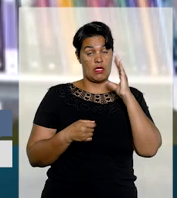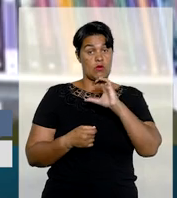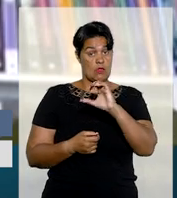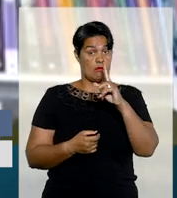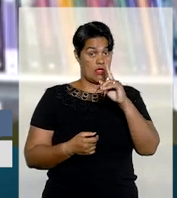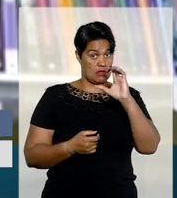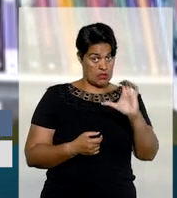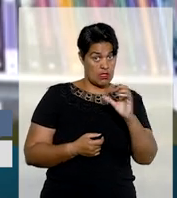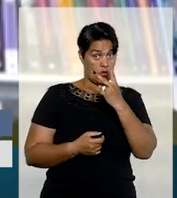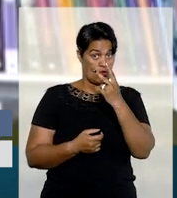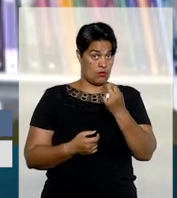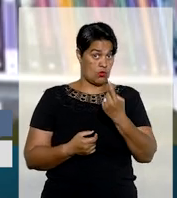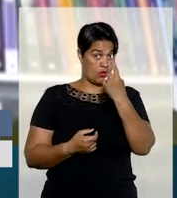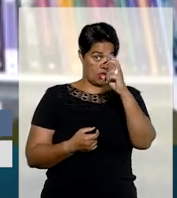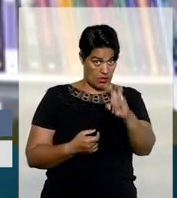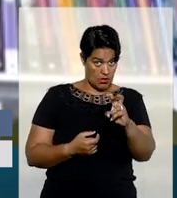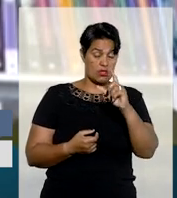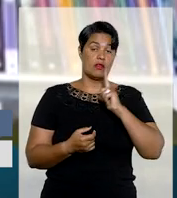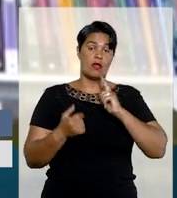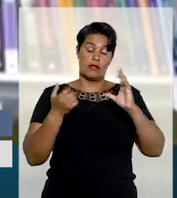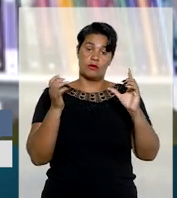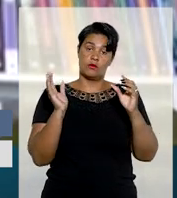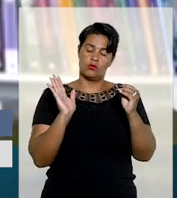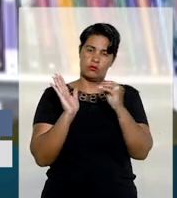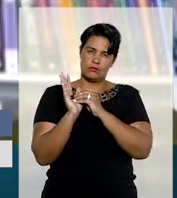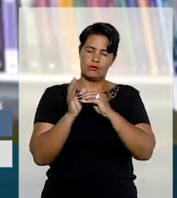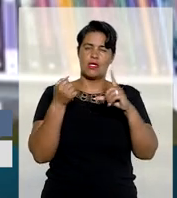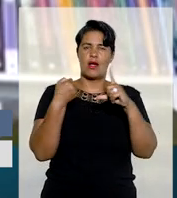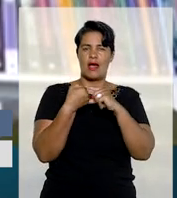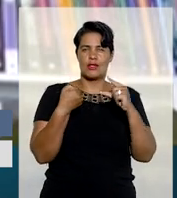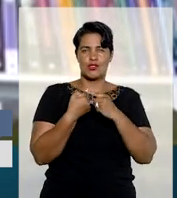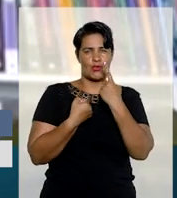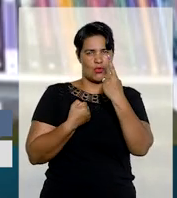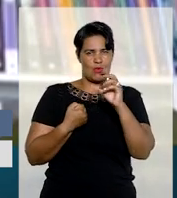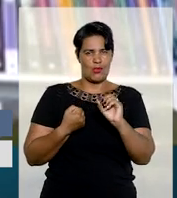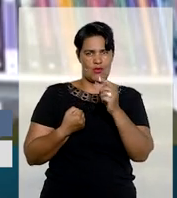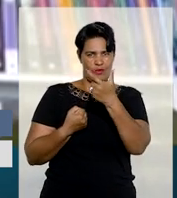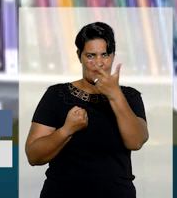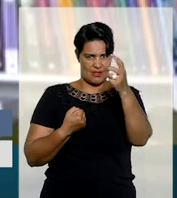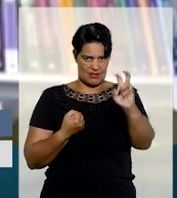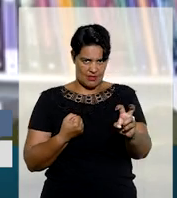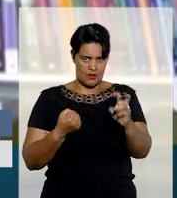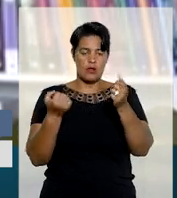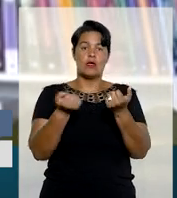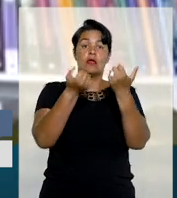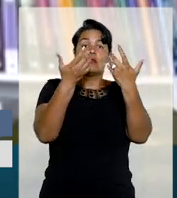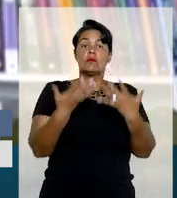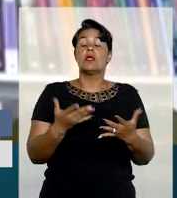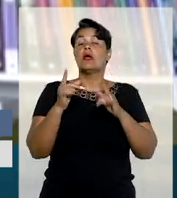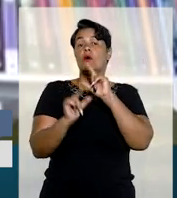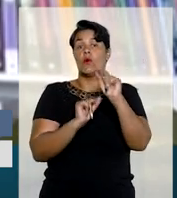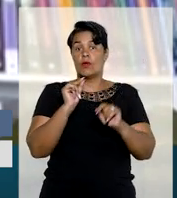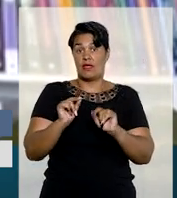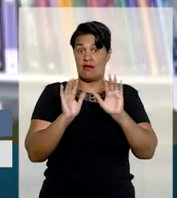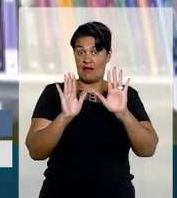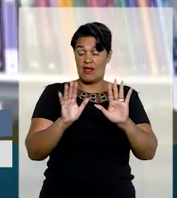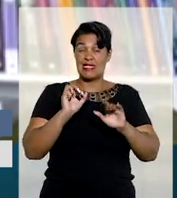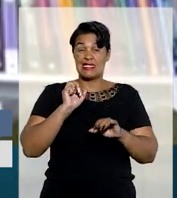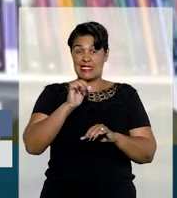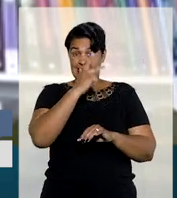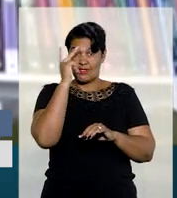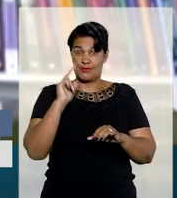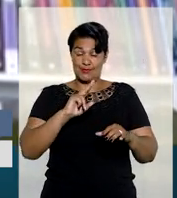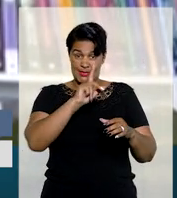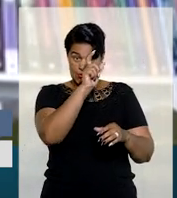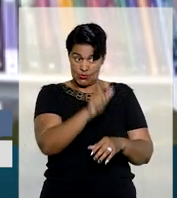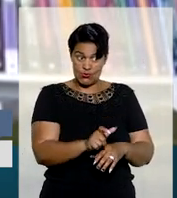de 2015 traz uma previsão bem importante no artigo 1025, que vai justamente dizer que quando a parte toma esse